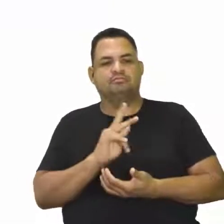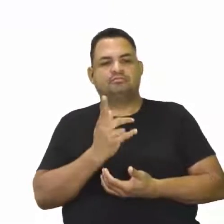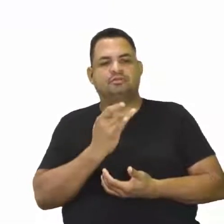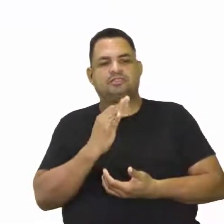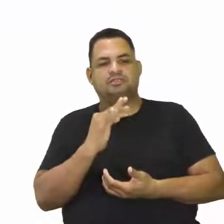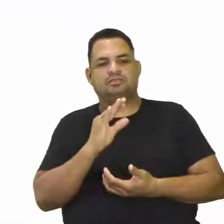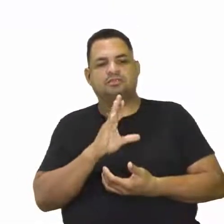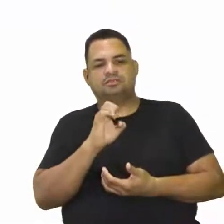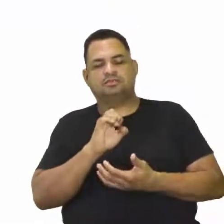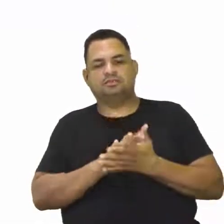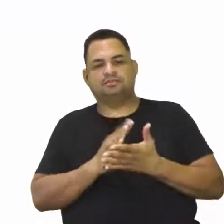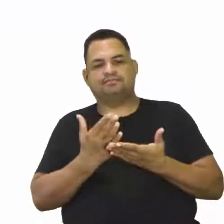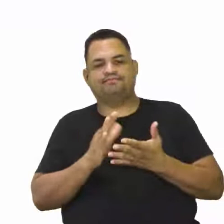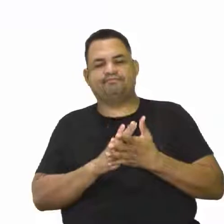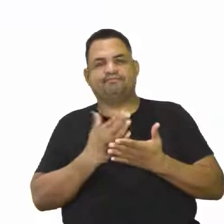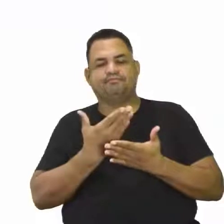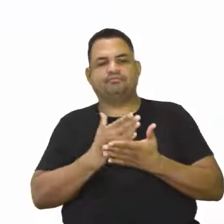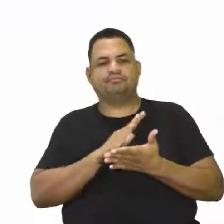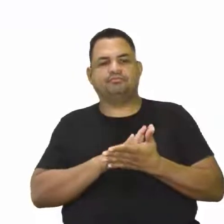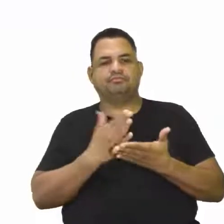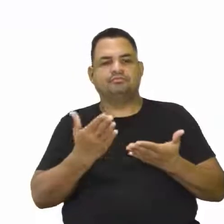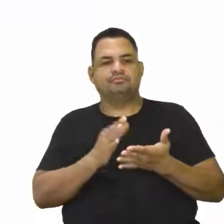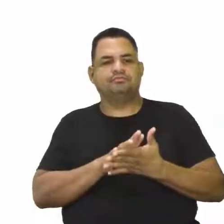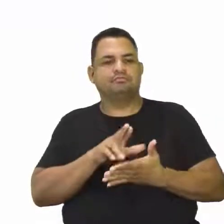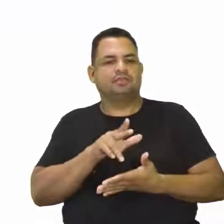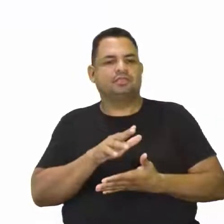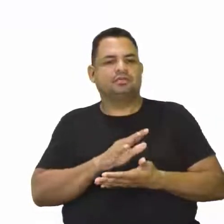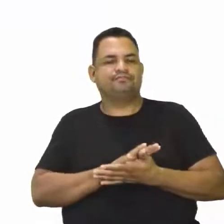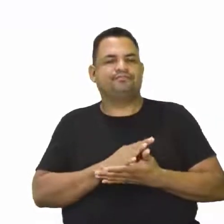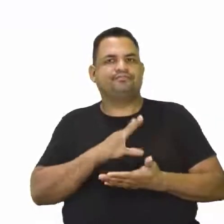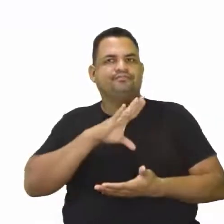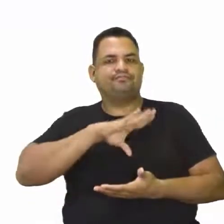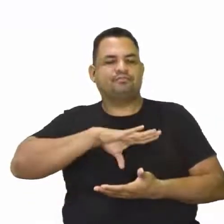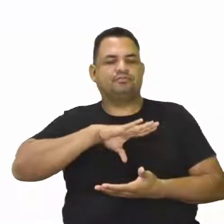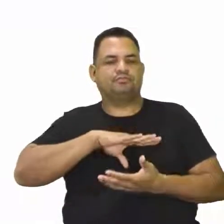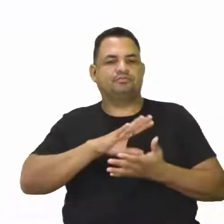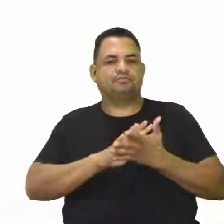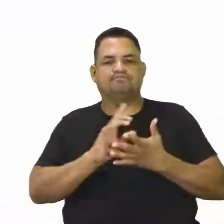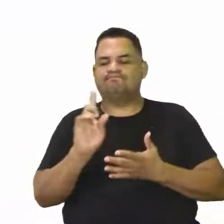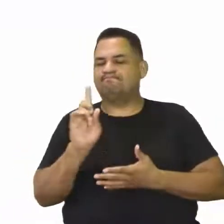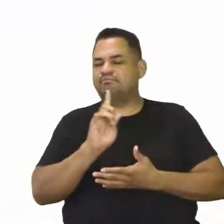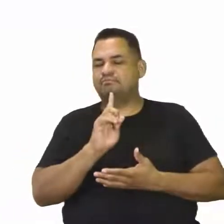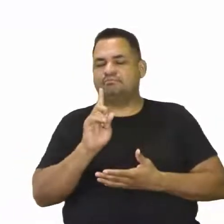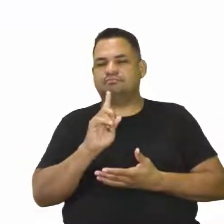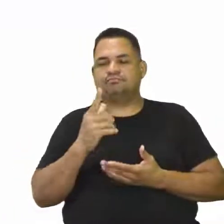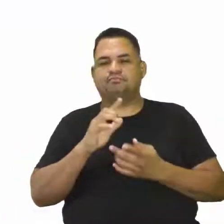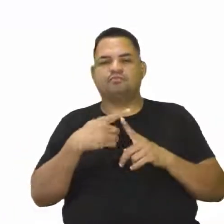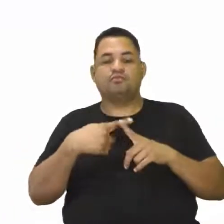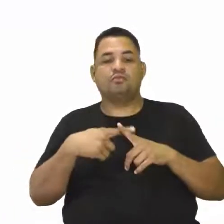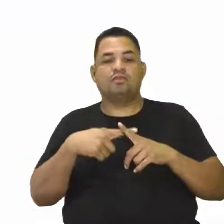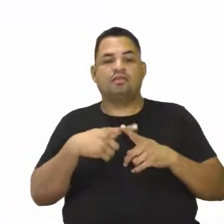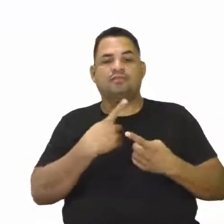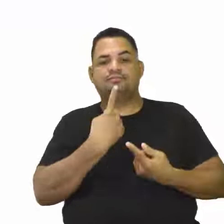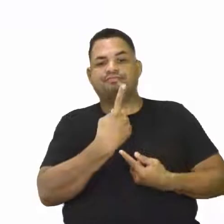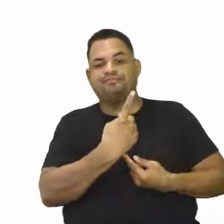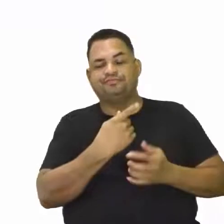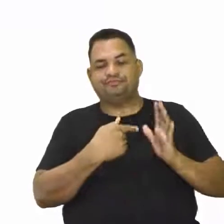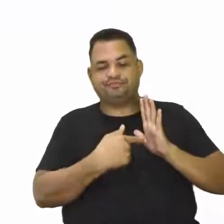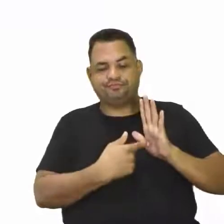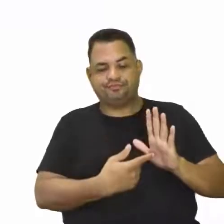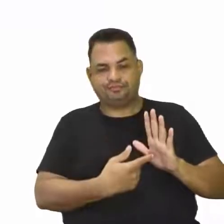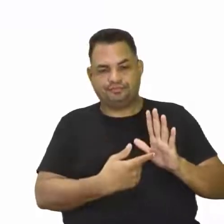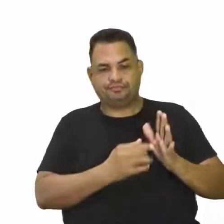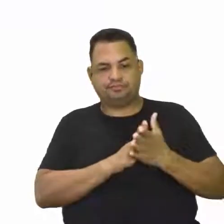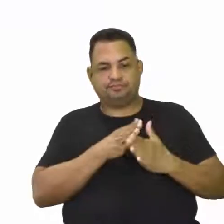né? Que as pessoas traduzem como se fosse a mesma coisa na língua portuguesa. E não é, porque um vai